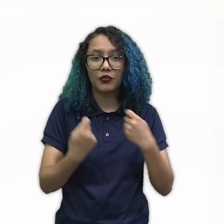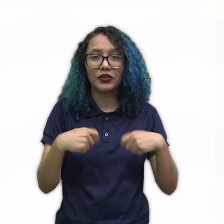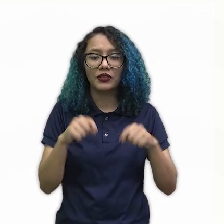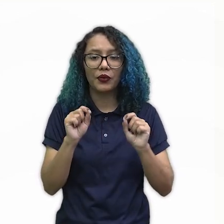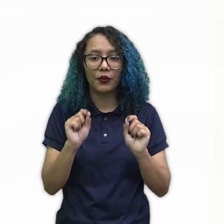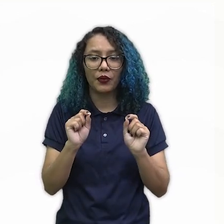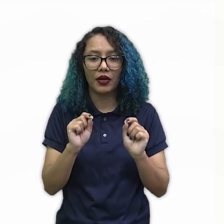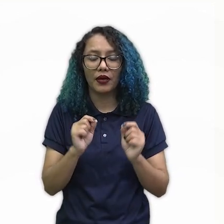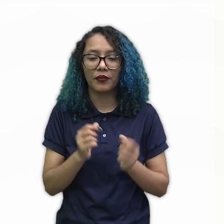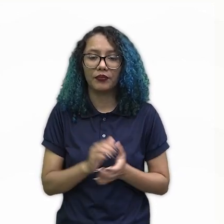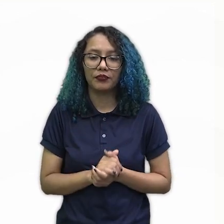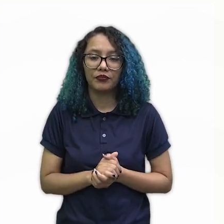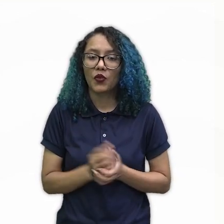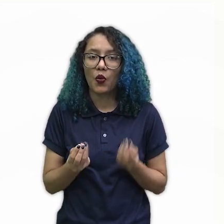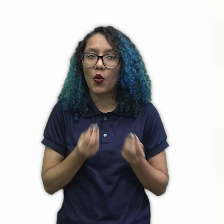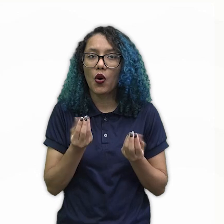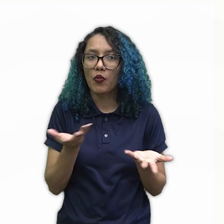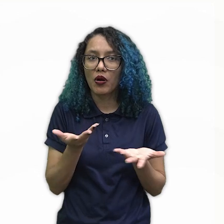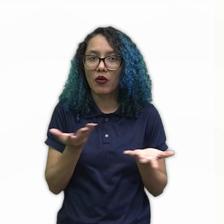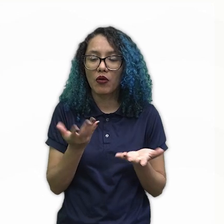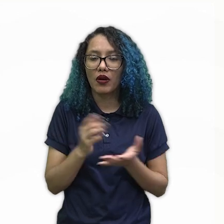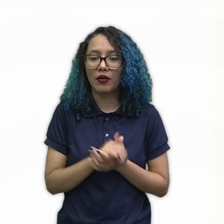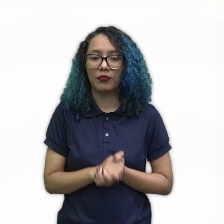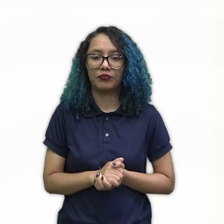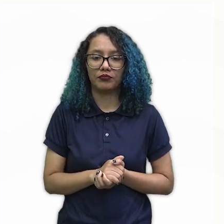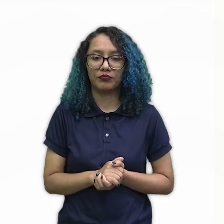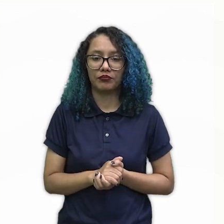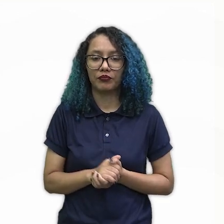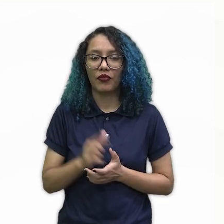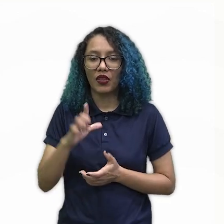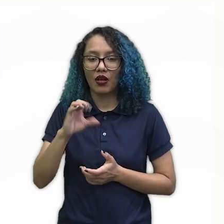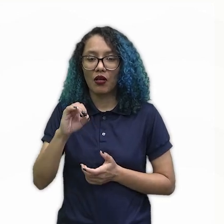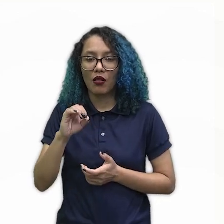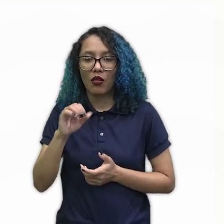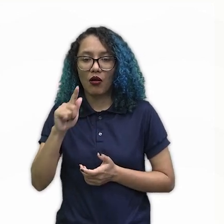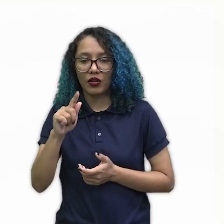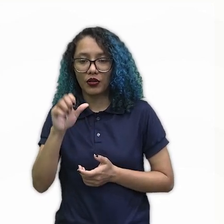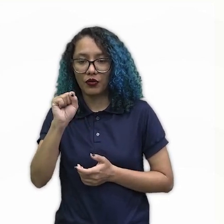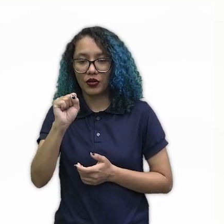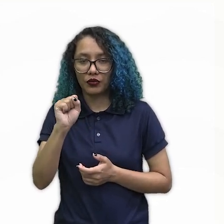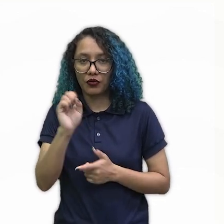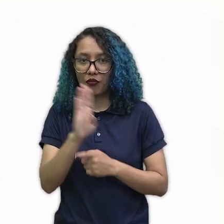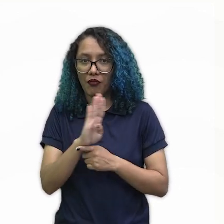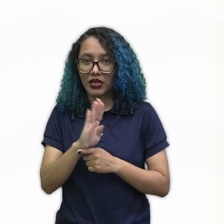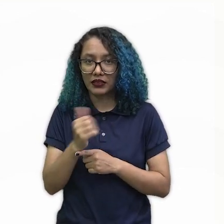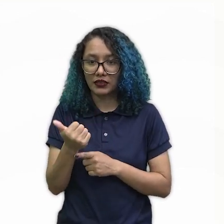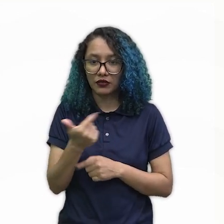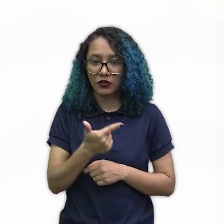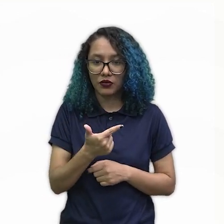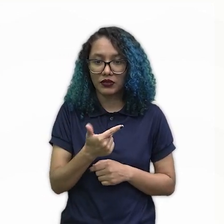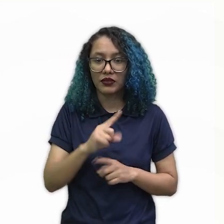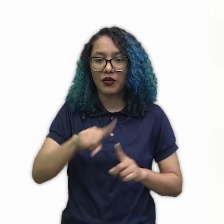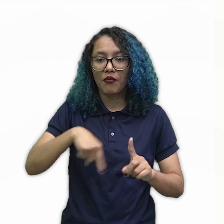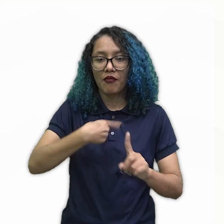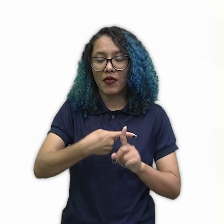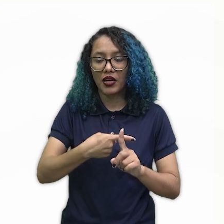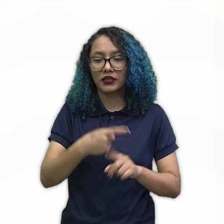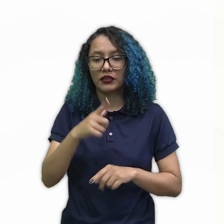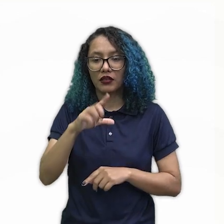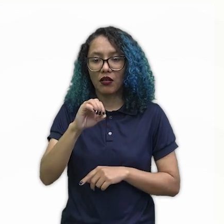vou ficar com log de 8 na base 12 mais